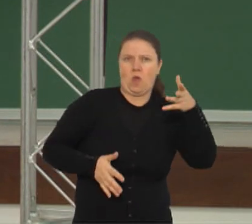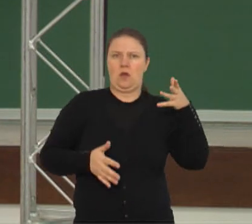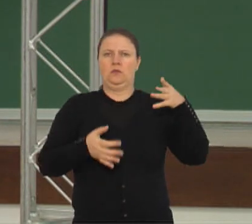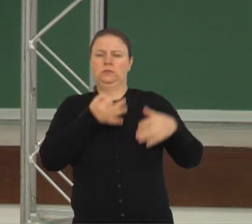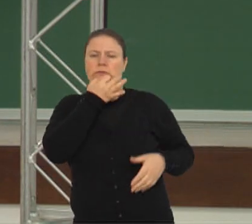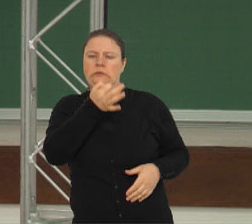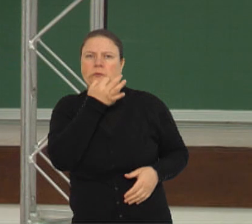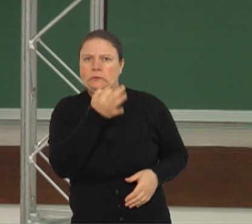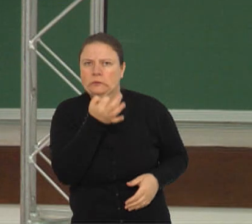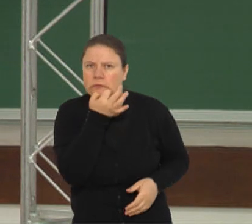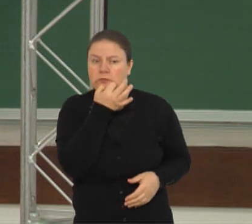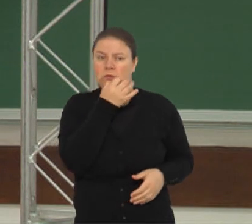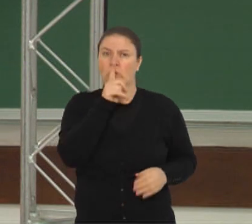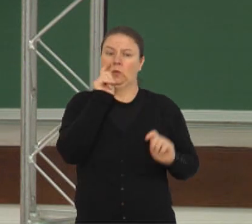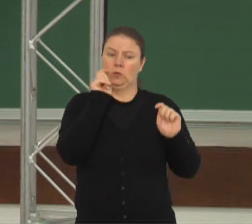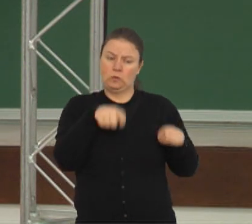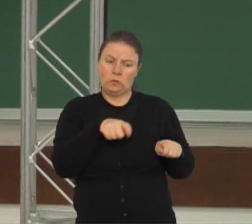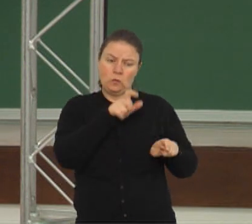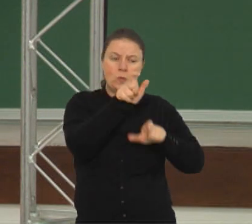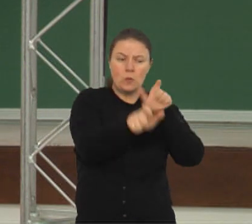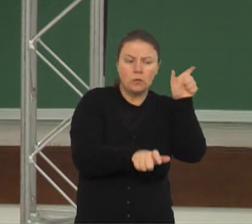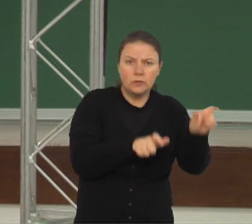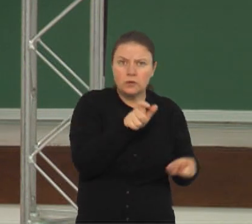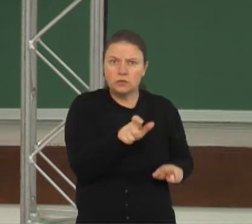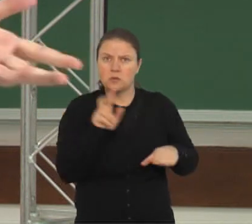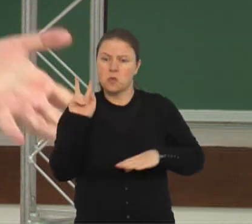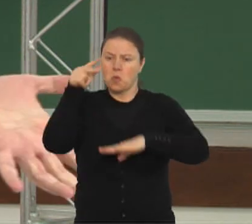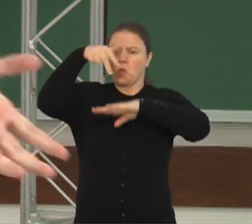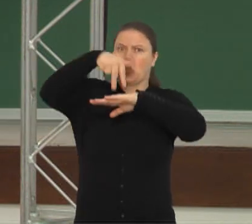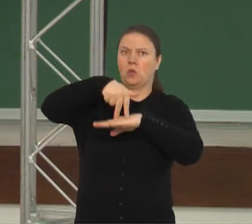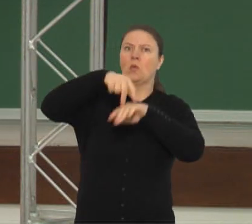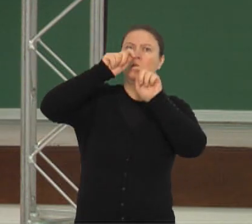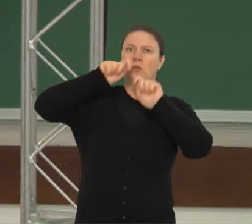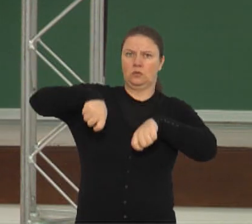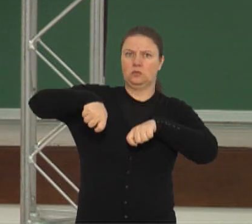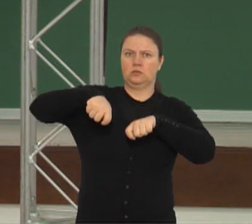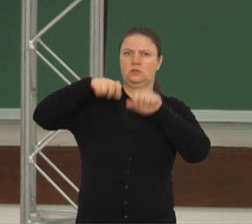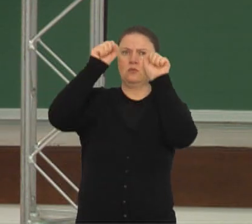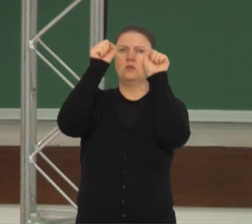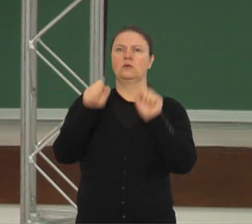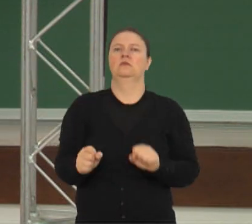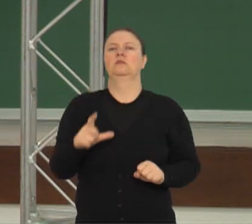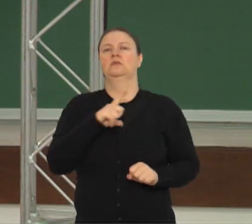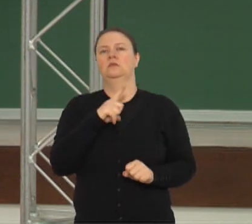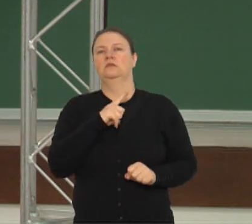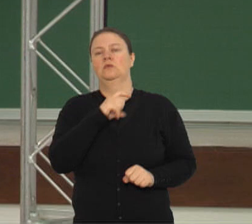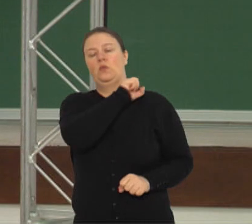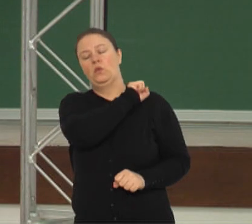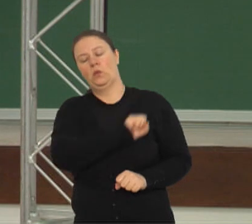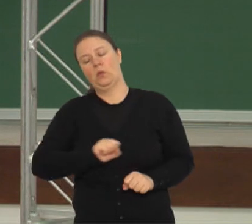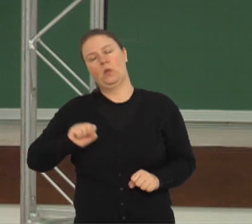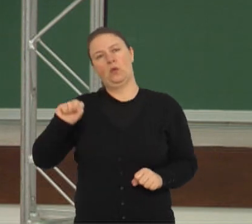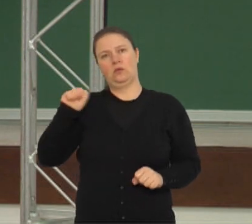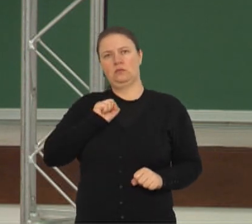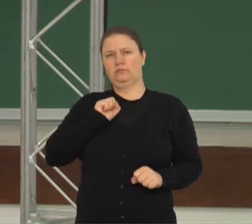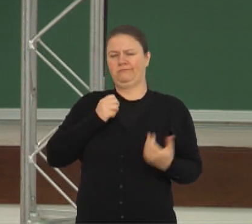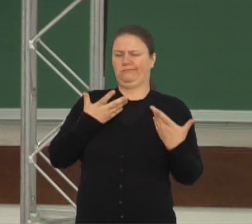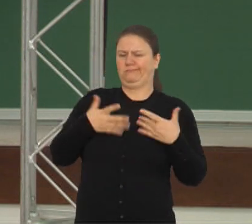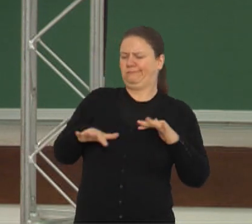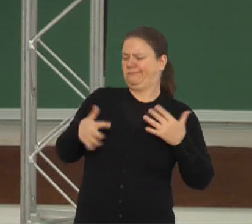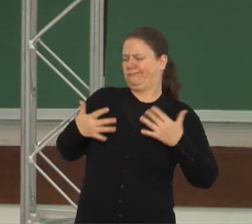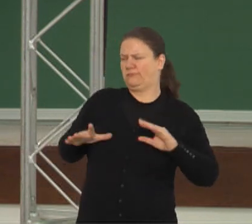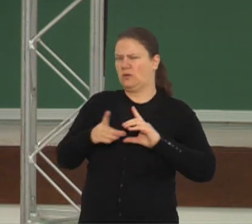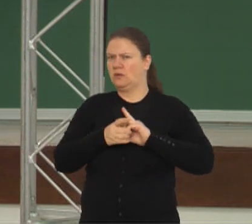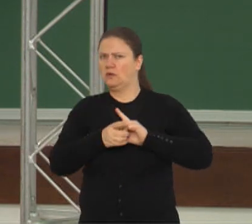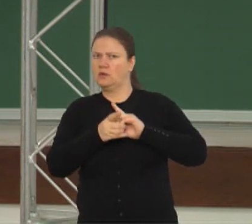mal intencionadas poderiam subir ao poder. E daí que o Sócrates não gostava muito da democracia. O